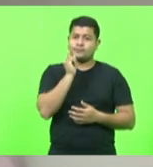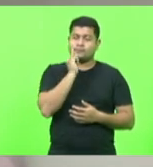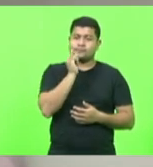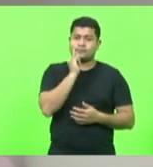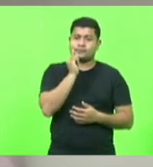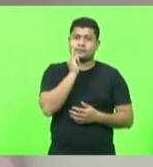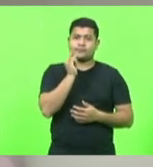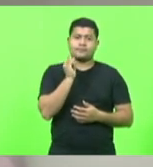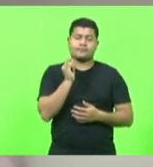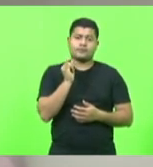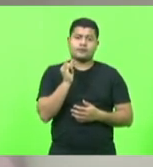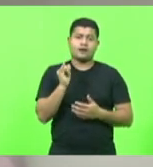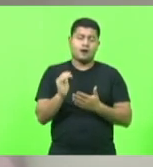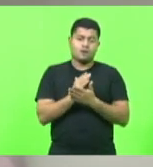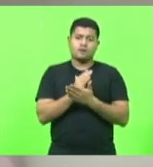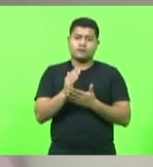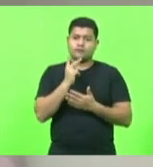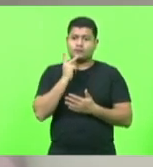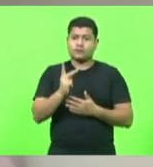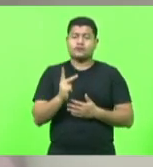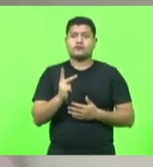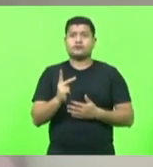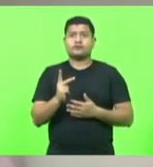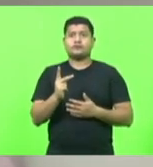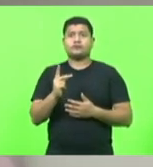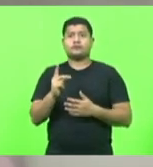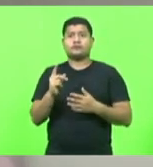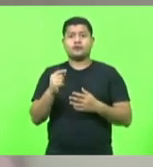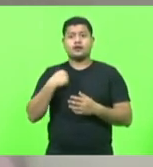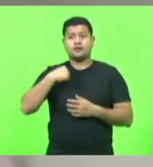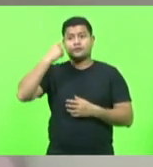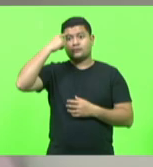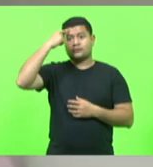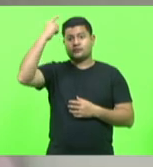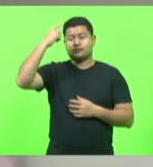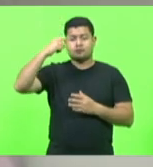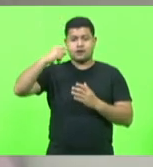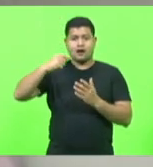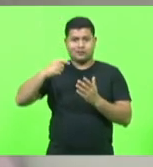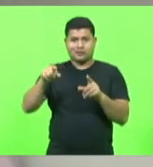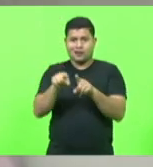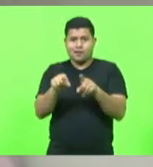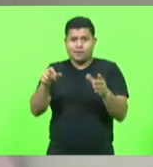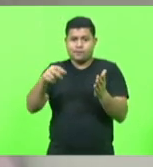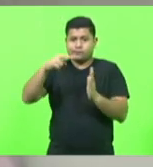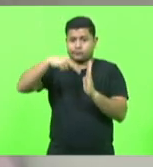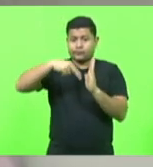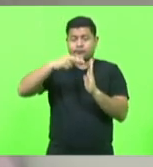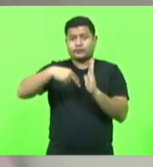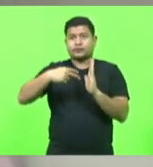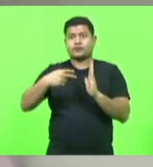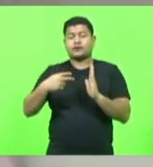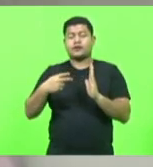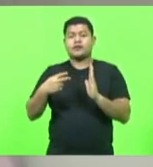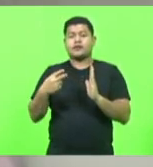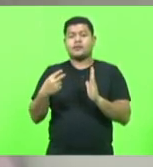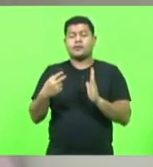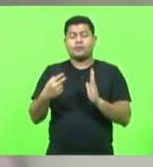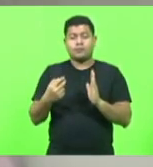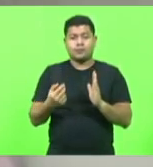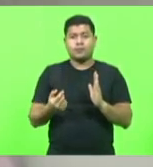alguns outros parlamentares que falaram, e eu lendo essa matéria, eu pude ver, inclusive,